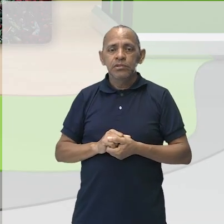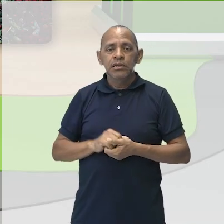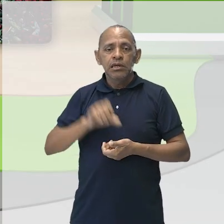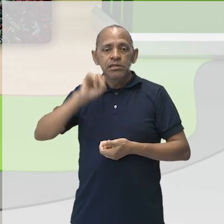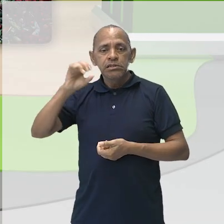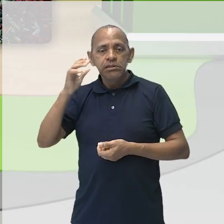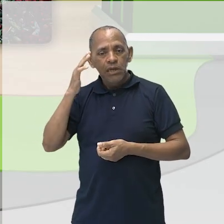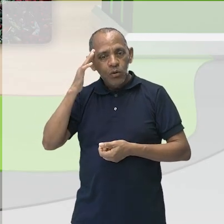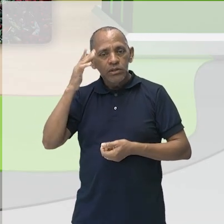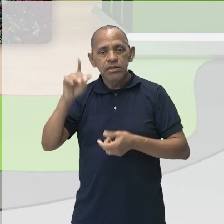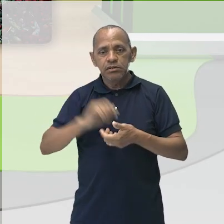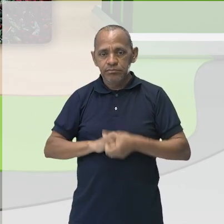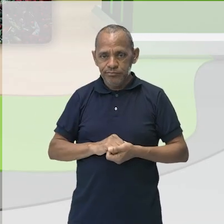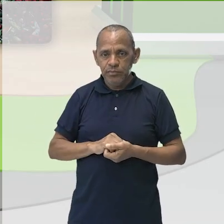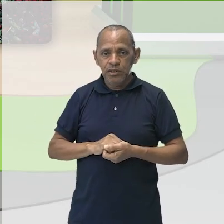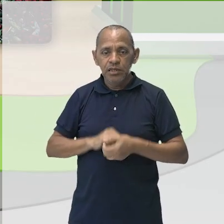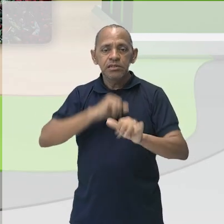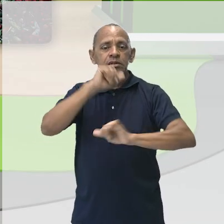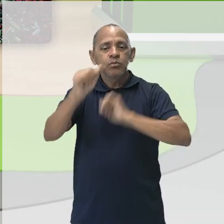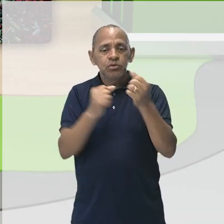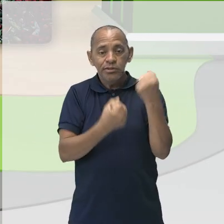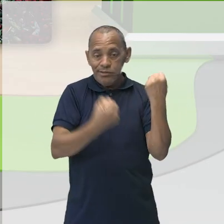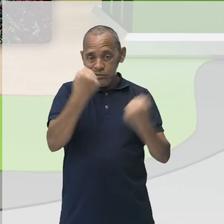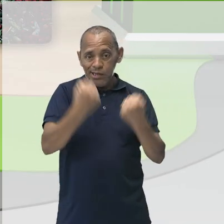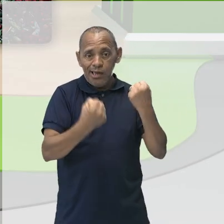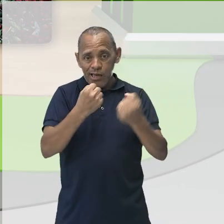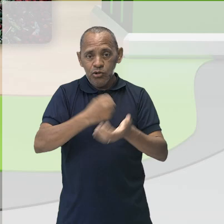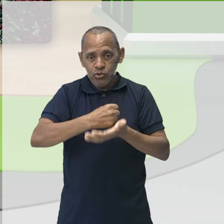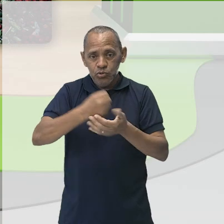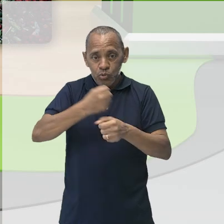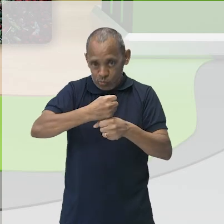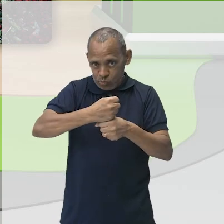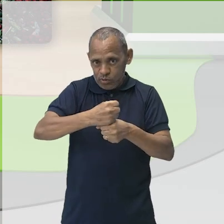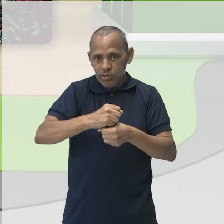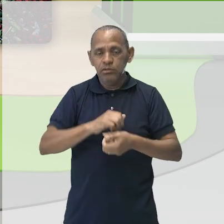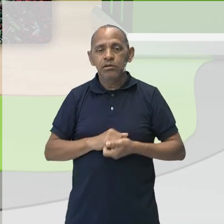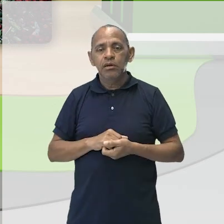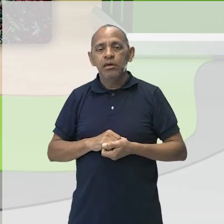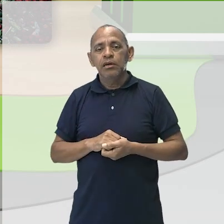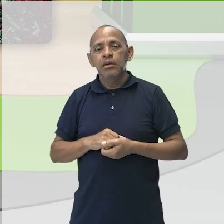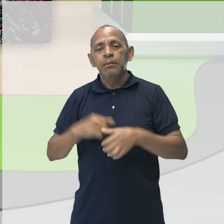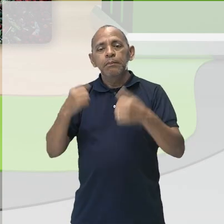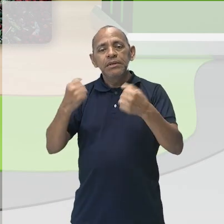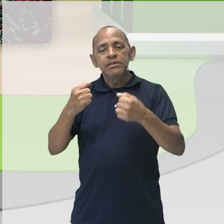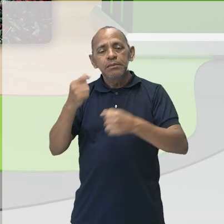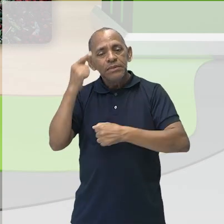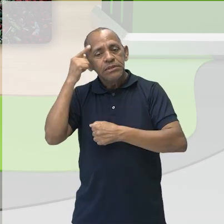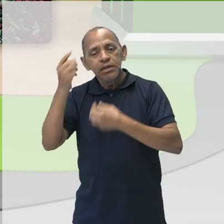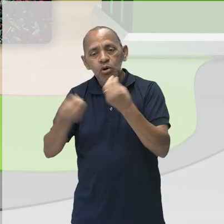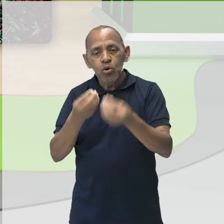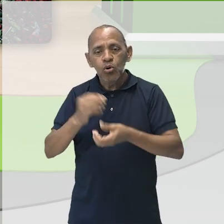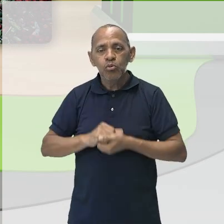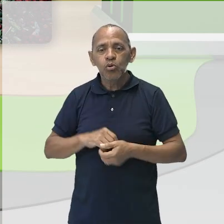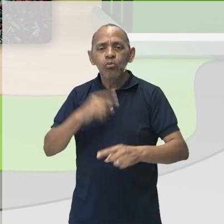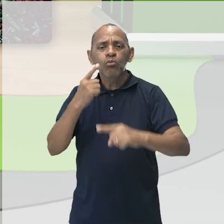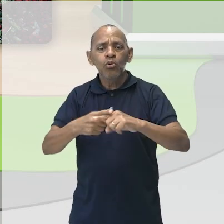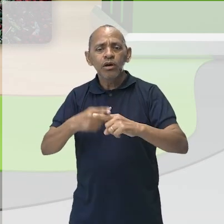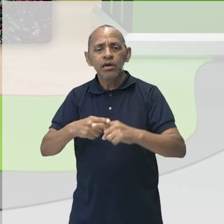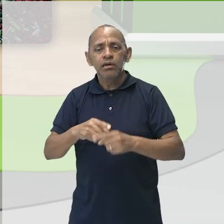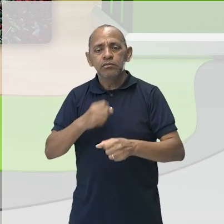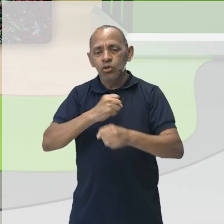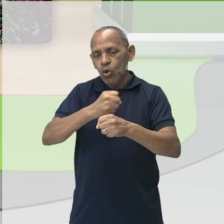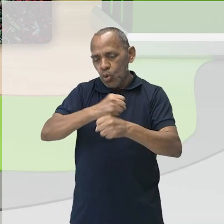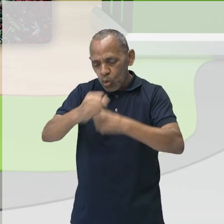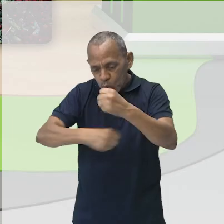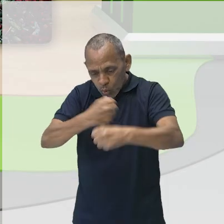imagem? Quando ocorre essa troca de carro anualmente, tem que ser pensado do porquê que está sendo realizada. Tem pessoas